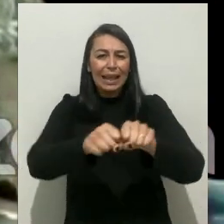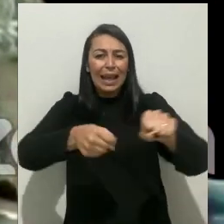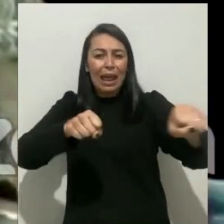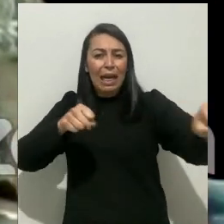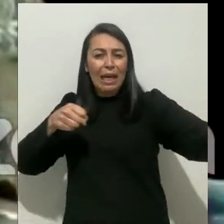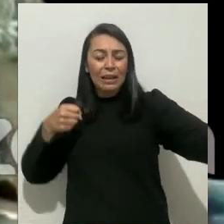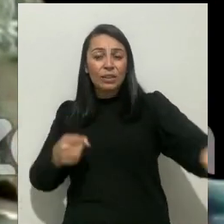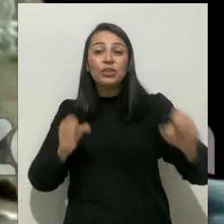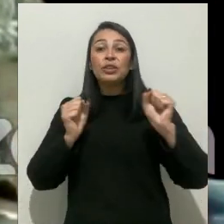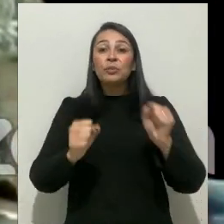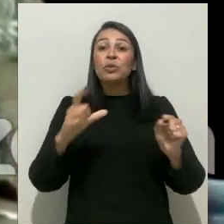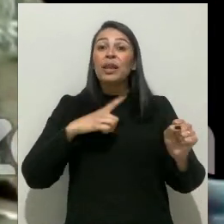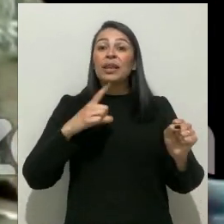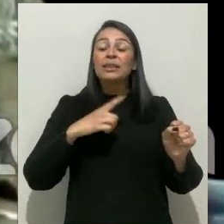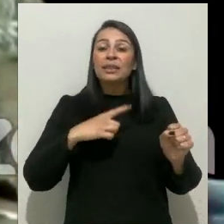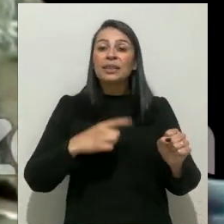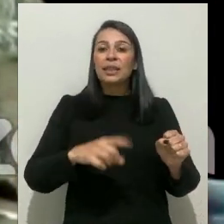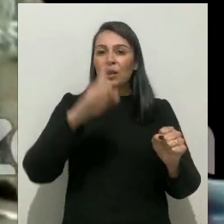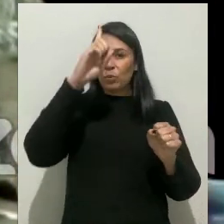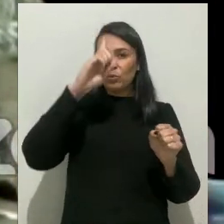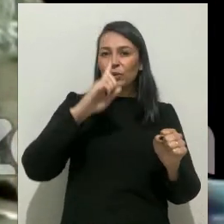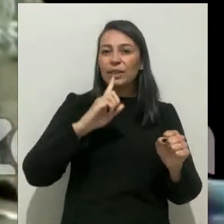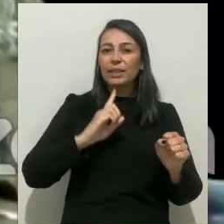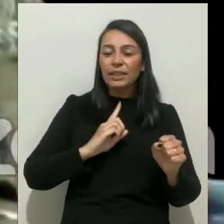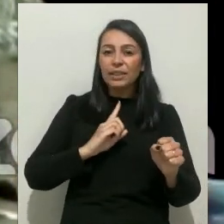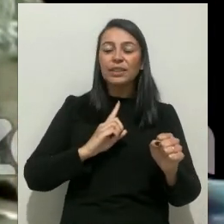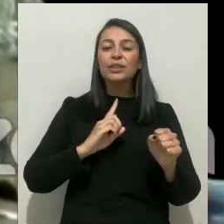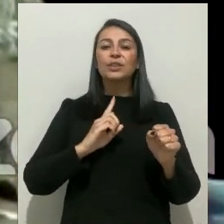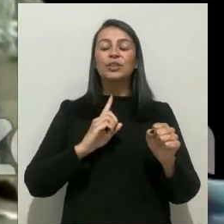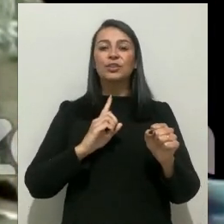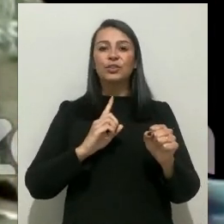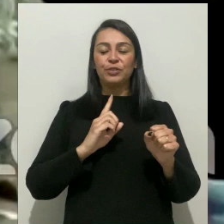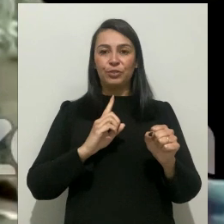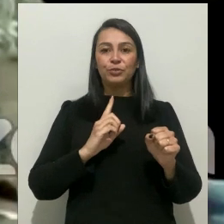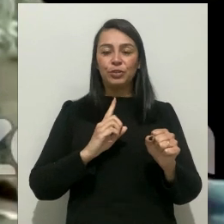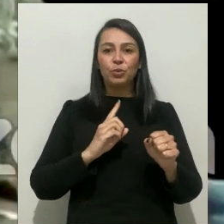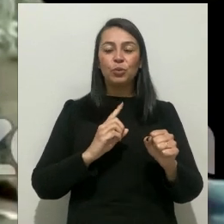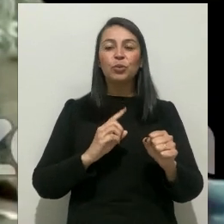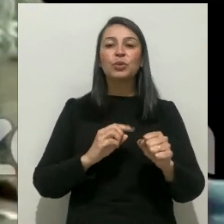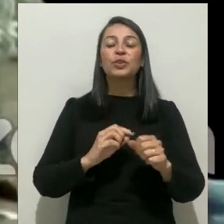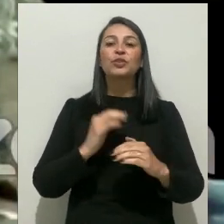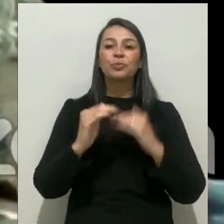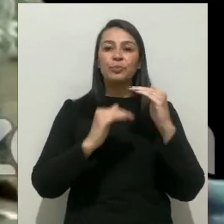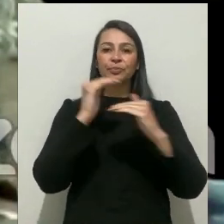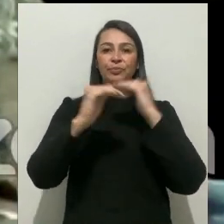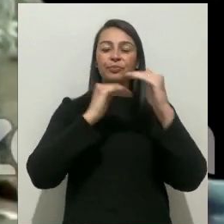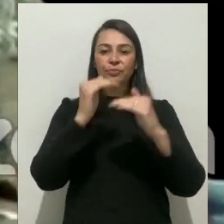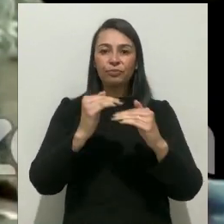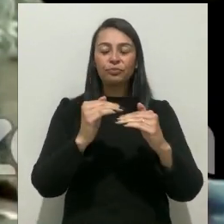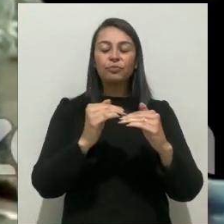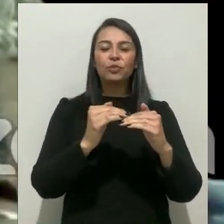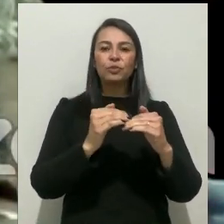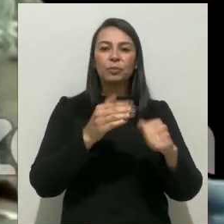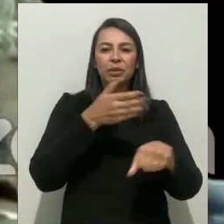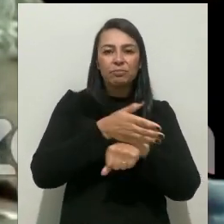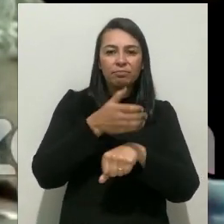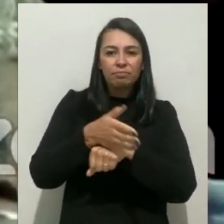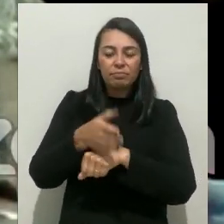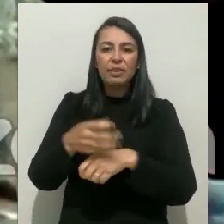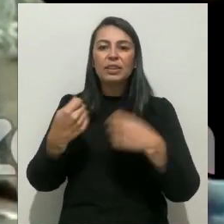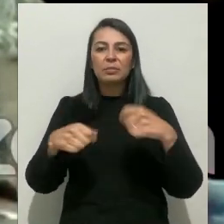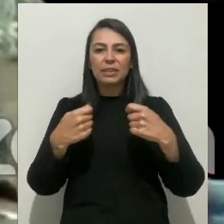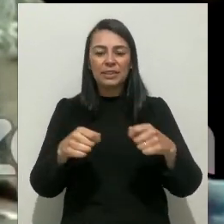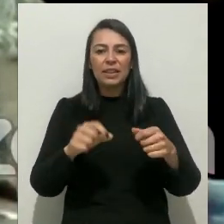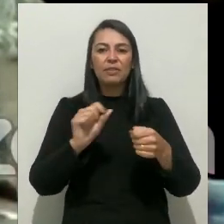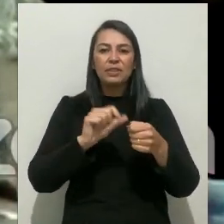ser traçados os enormes perfis das figuras geométricas resultantes do desenvolvimento das várias seções em que tinha